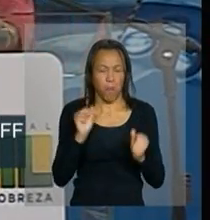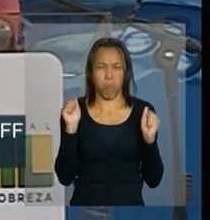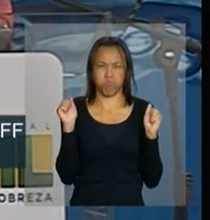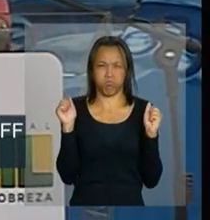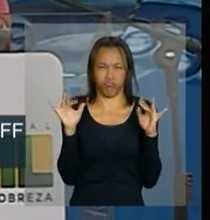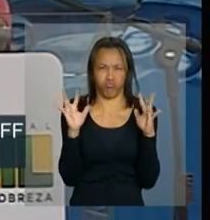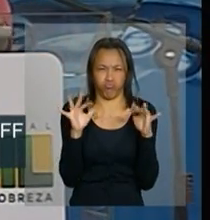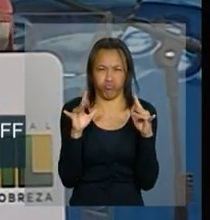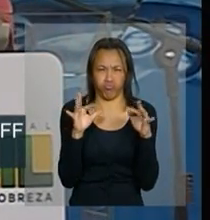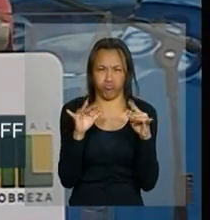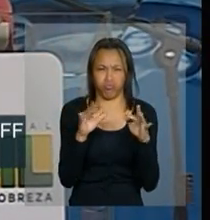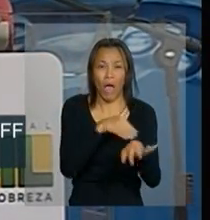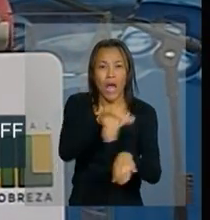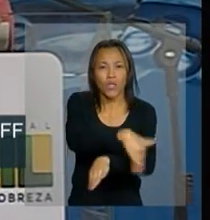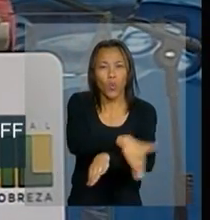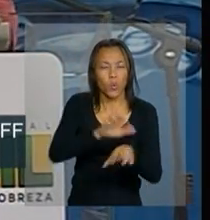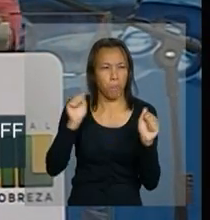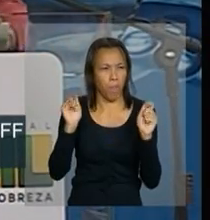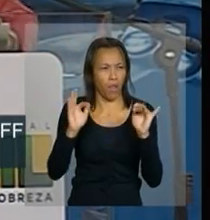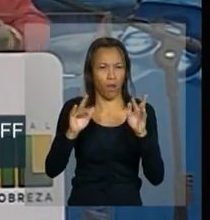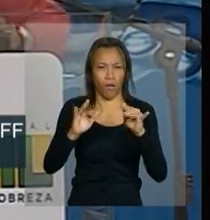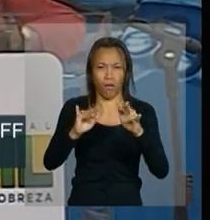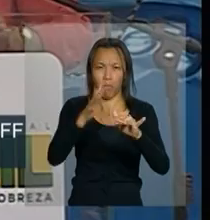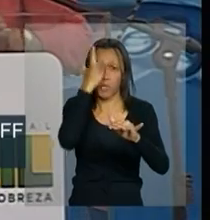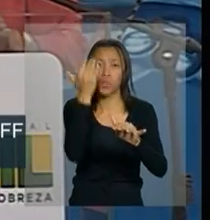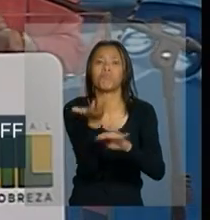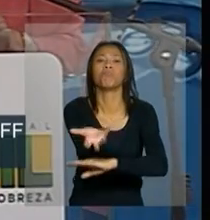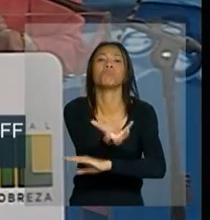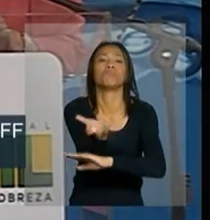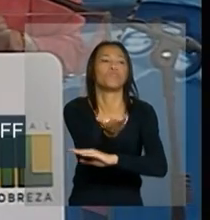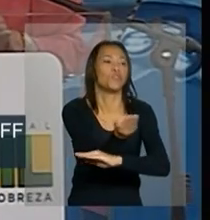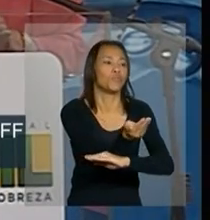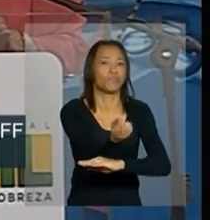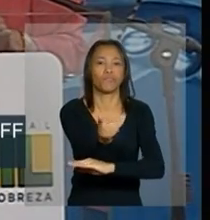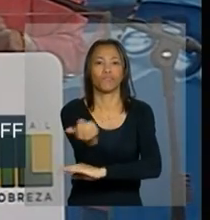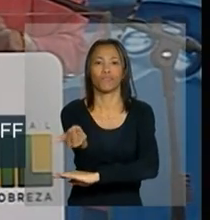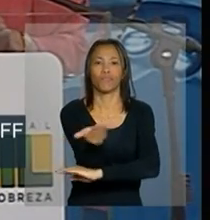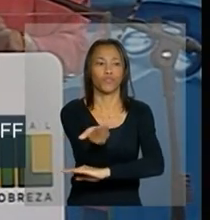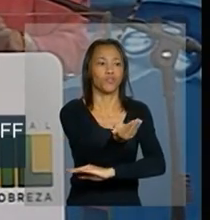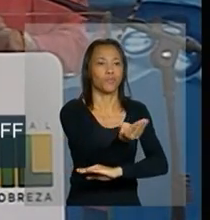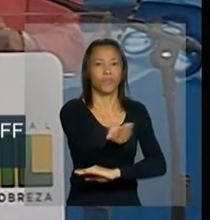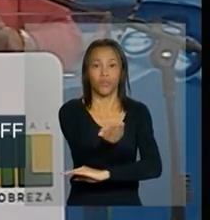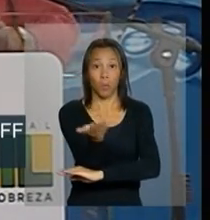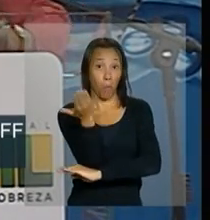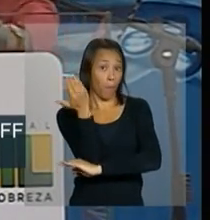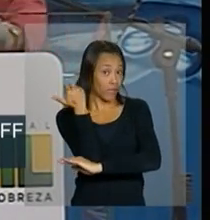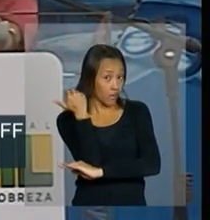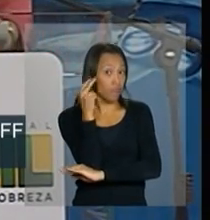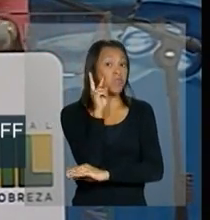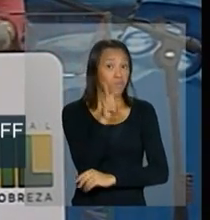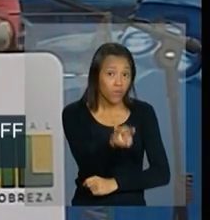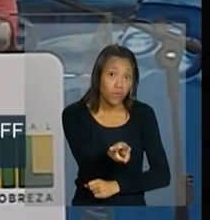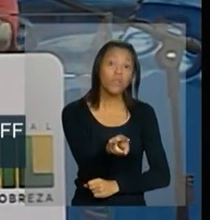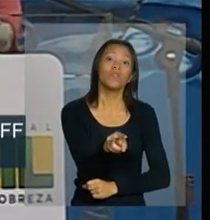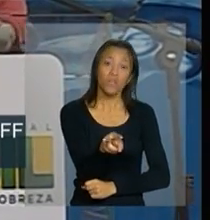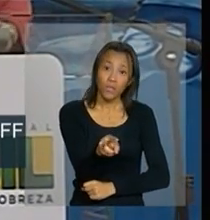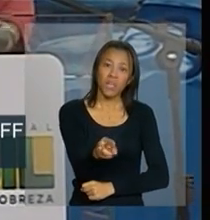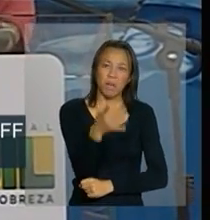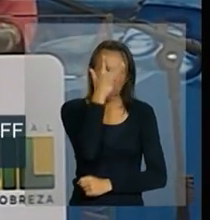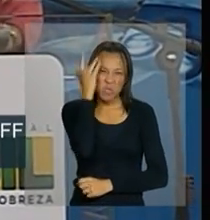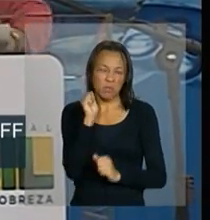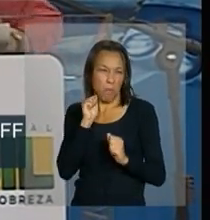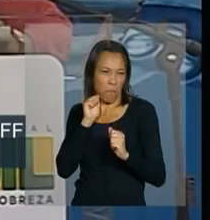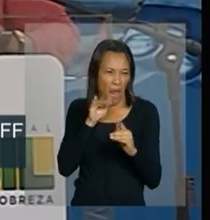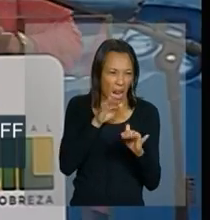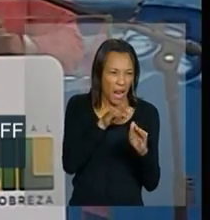de gente nas ruas pedindo esmola. No passado, você via